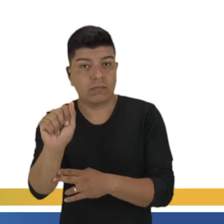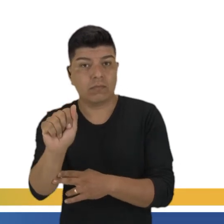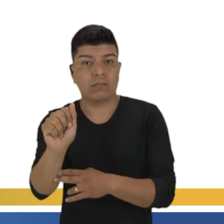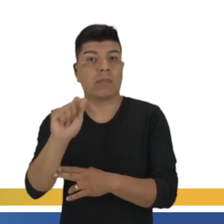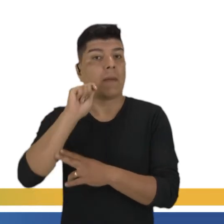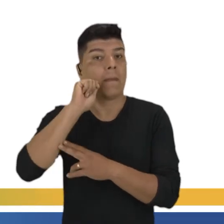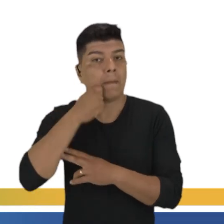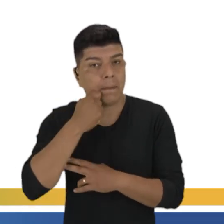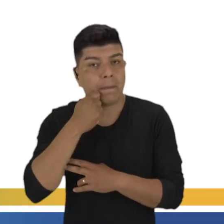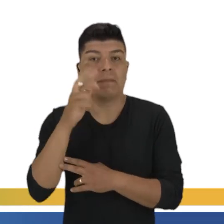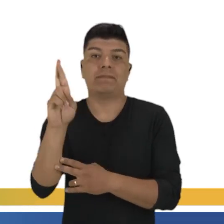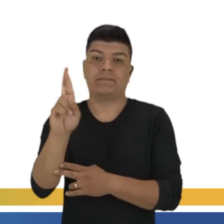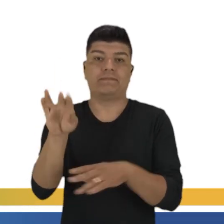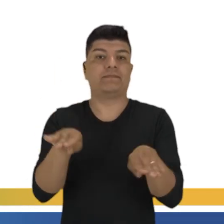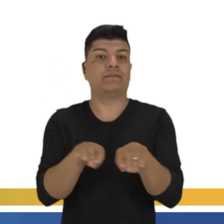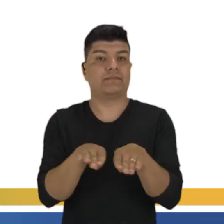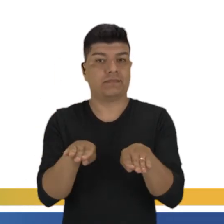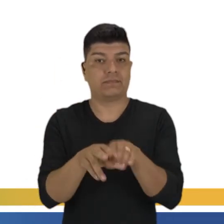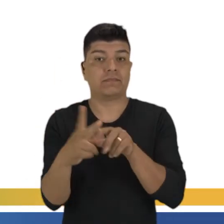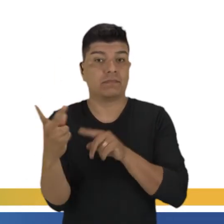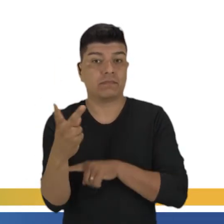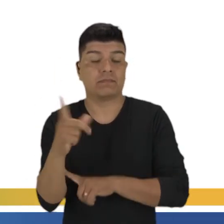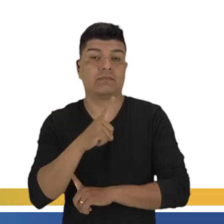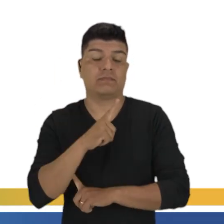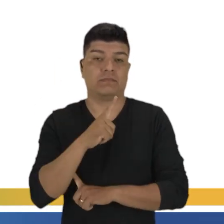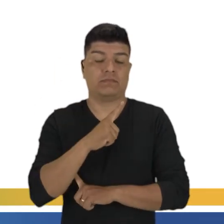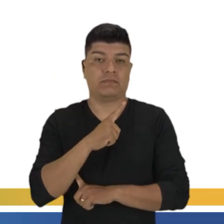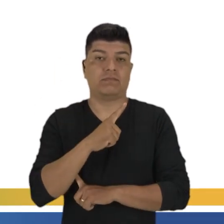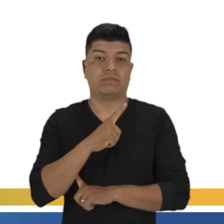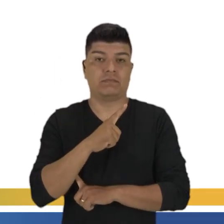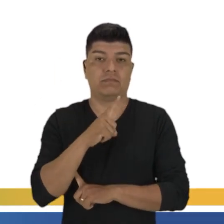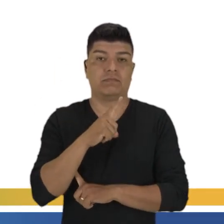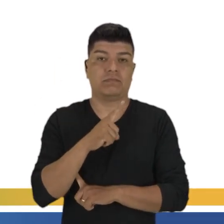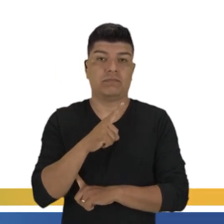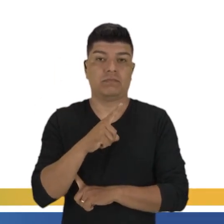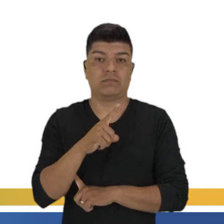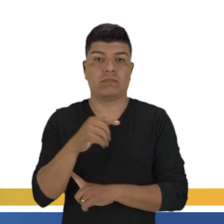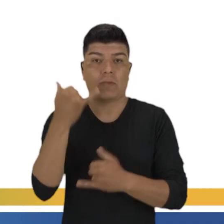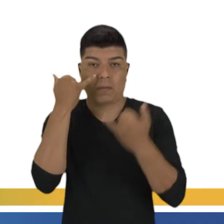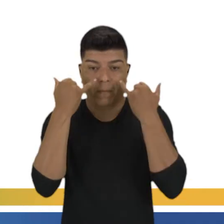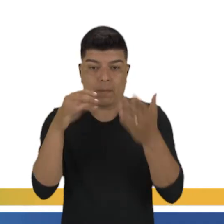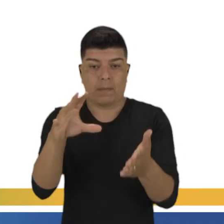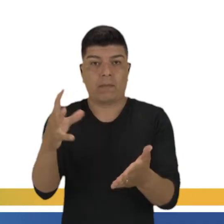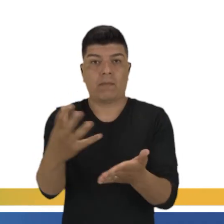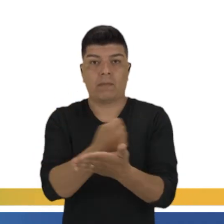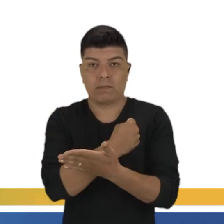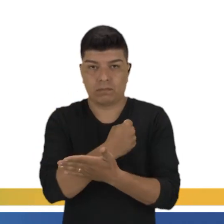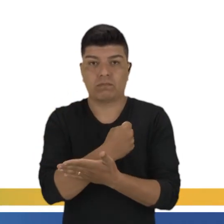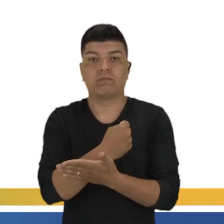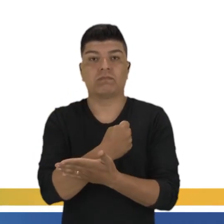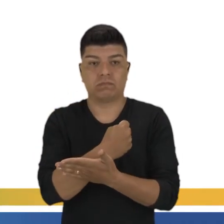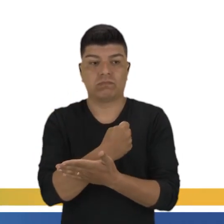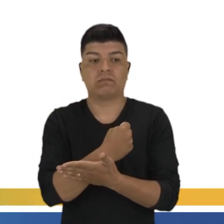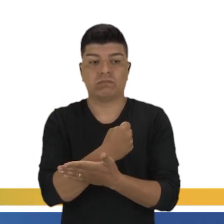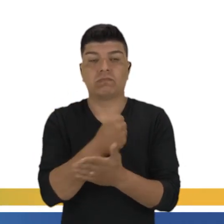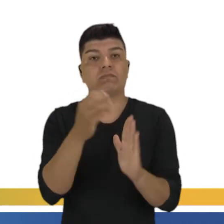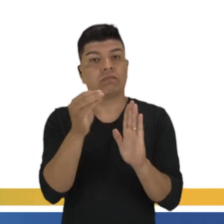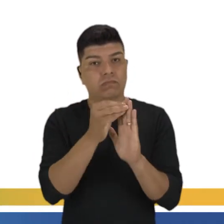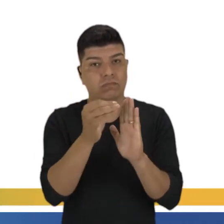Então, nós temos 2 grandezas. E aí, retire as informações que estão no problema